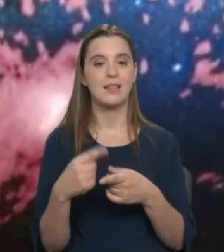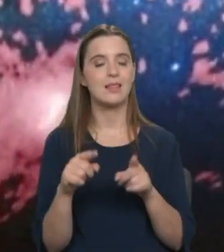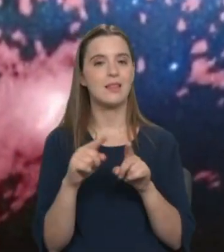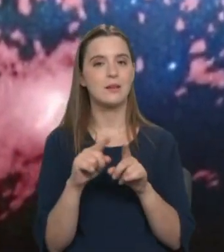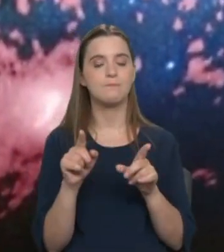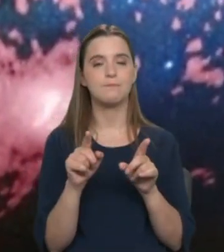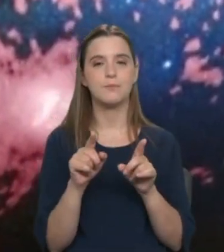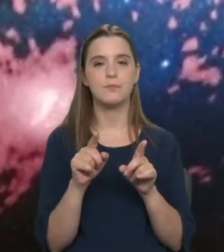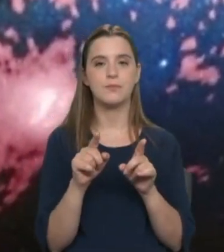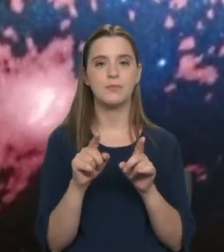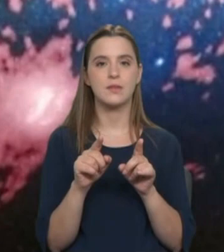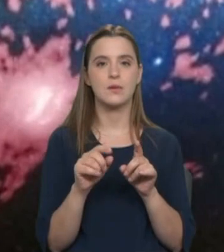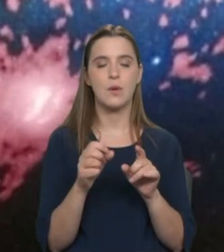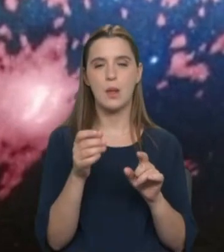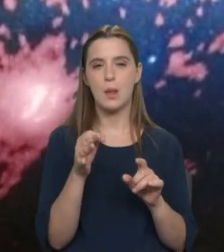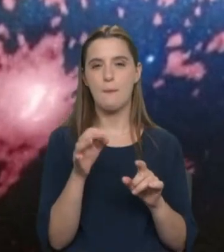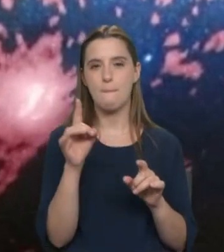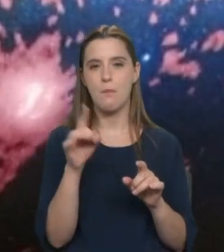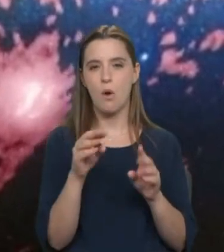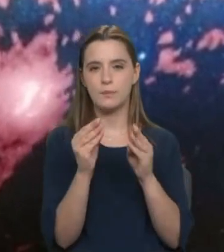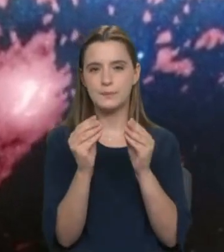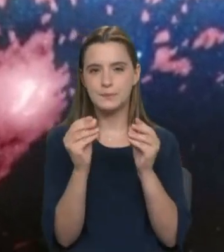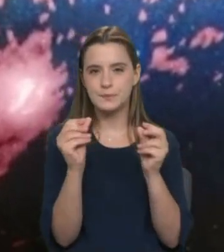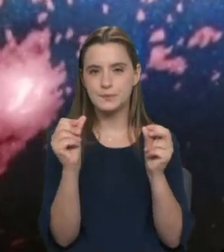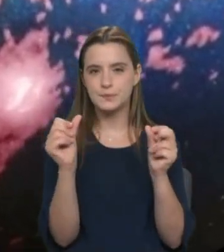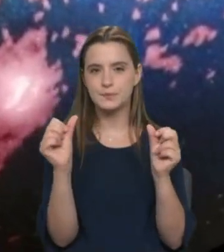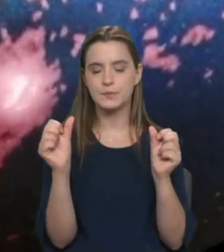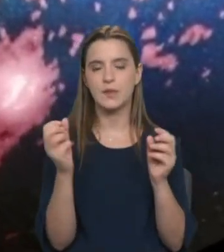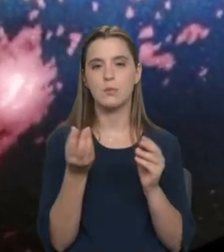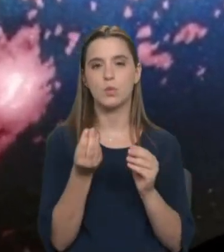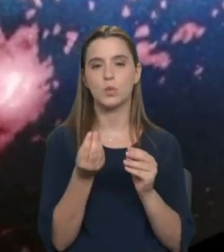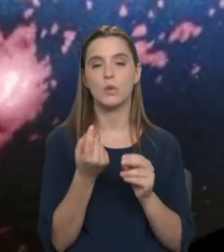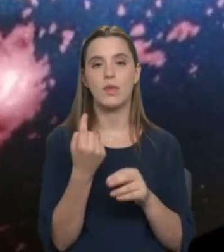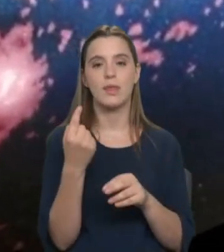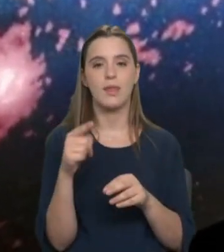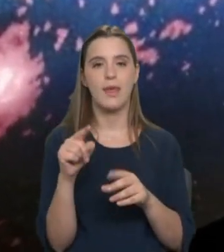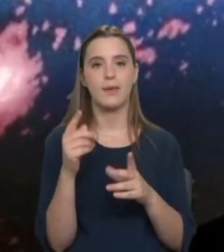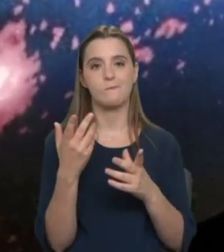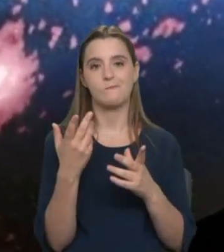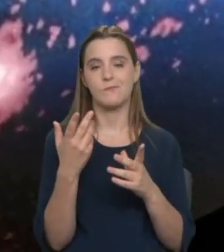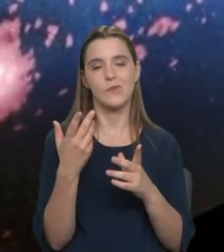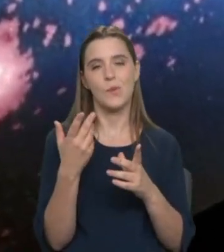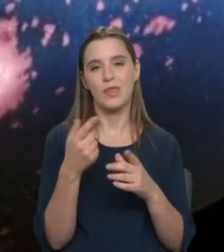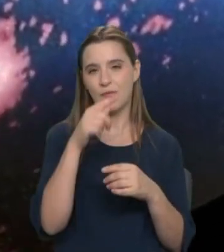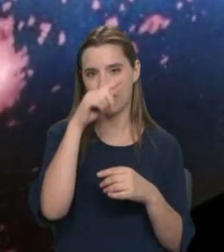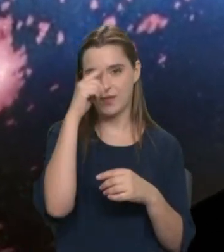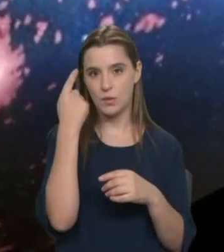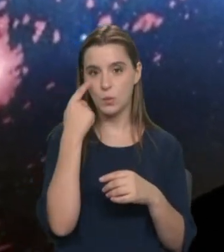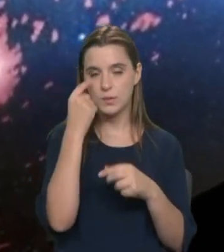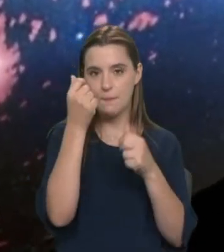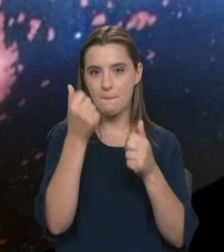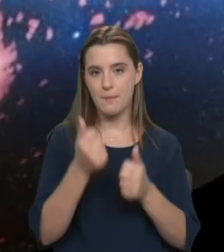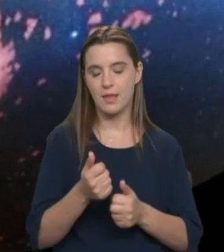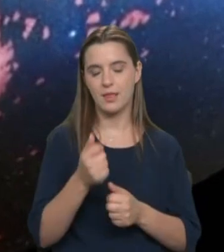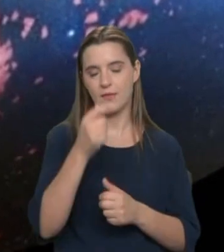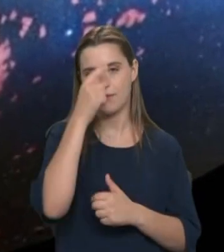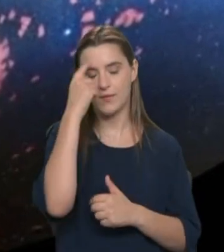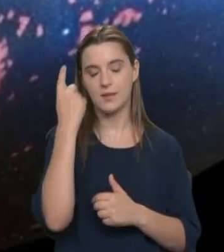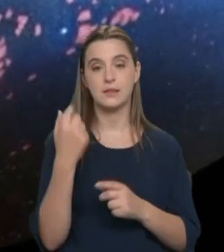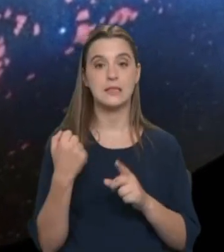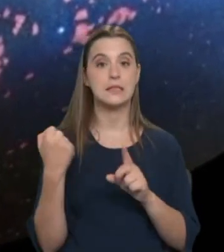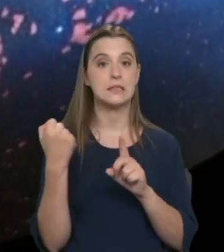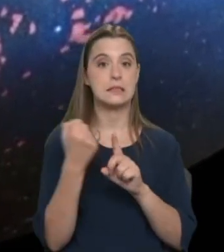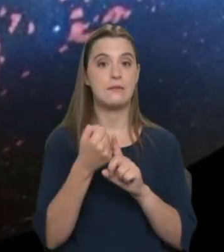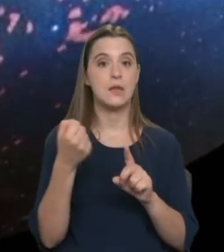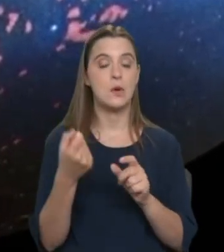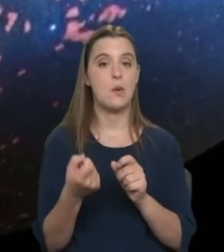grande quantidade de poeira que não nos permite conhecê-la devidamente. E por isso é um desafio